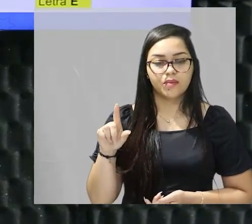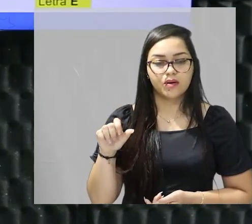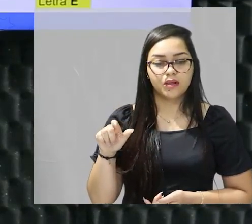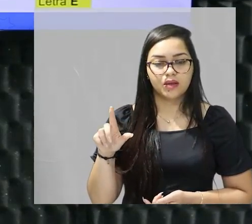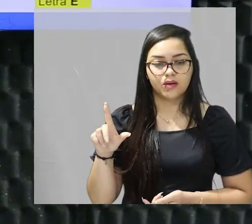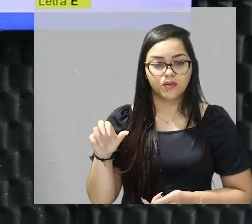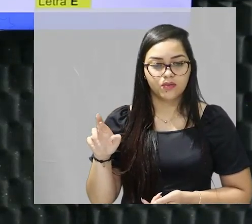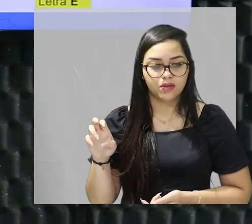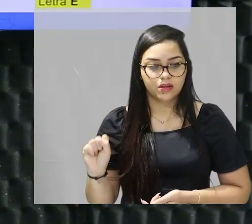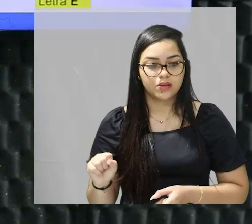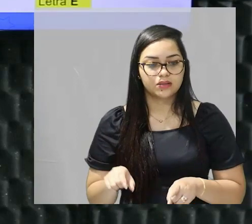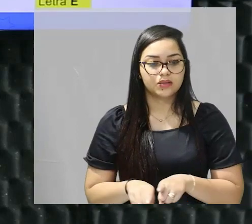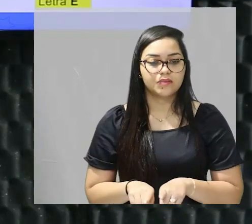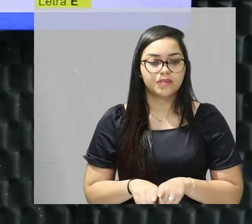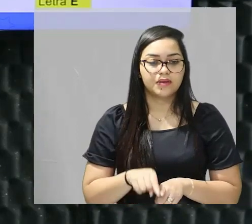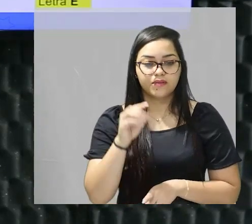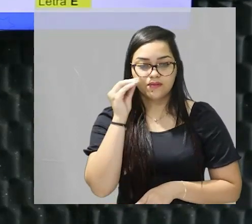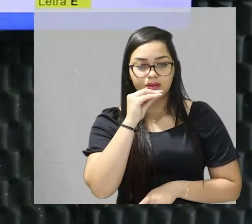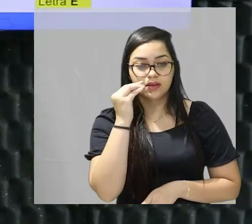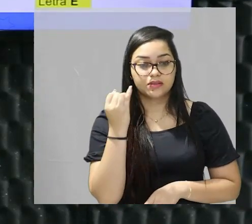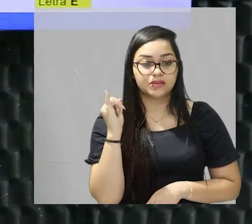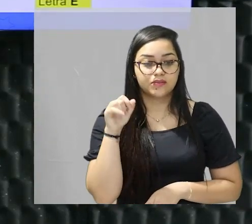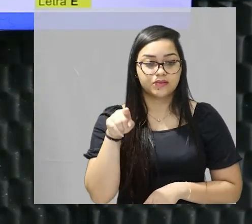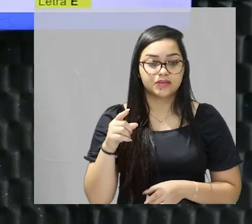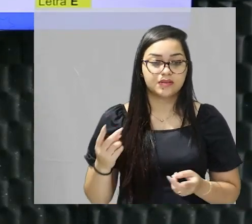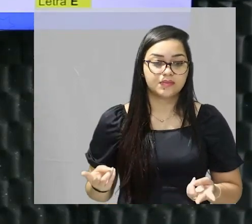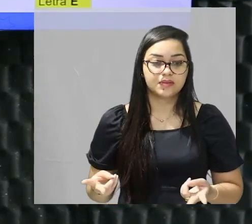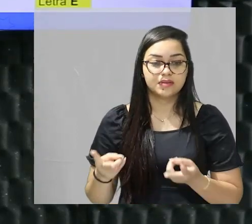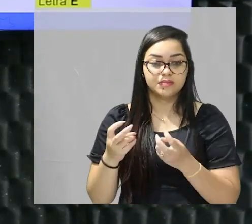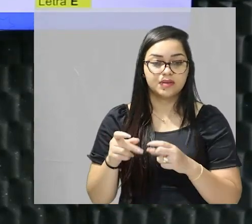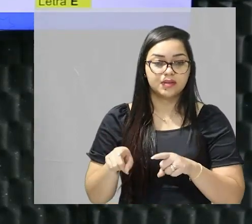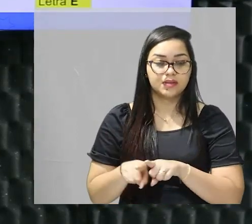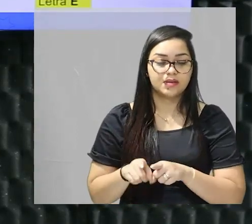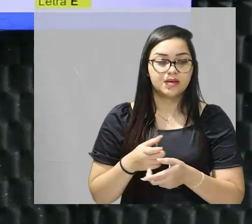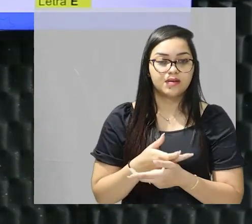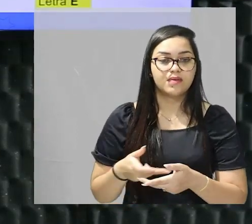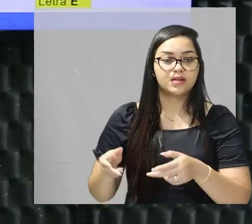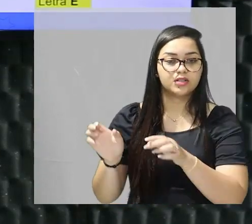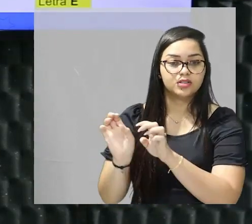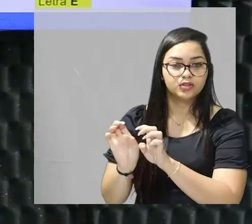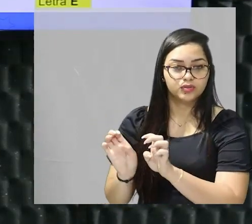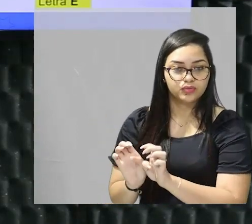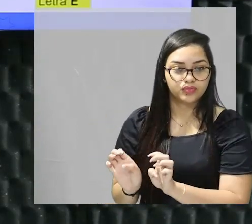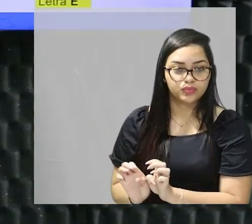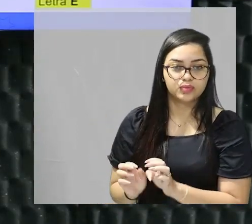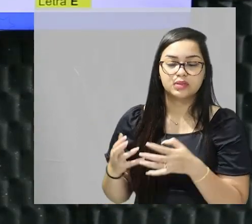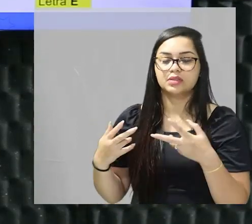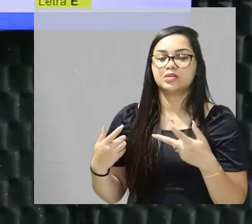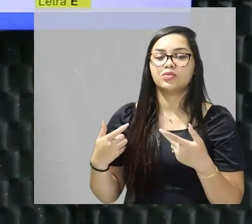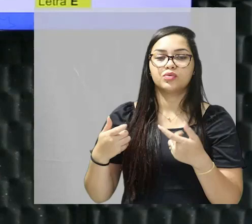fracas. Se você observar as estruturas, são todos